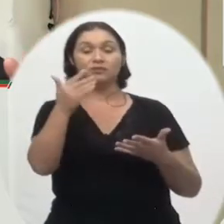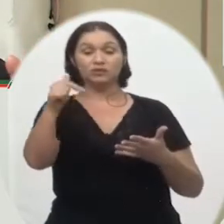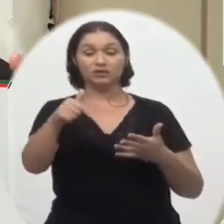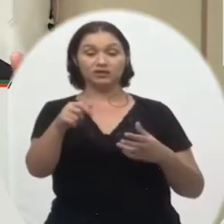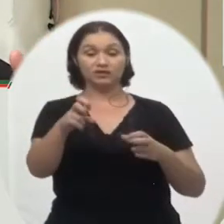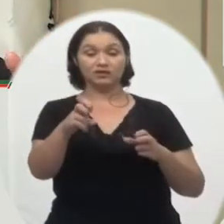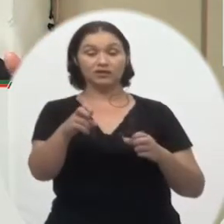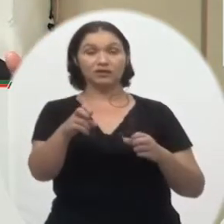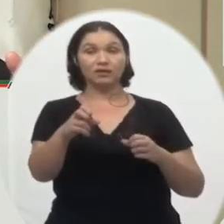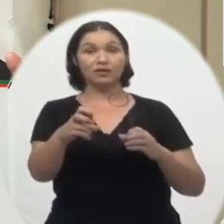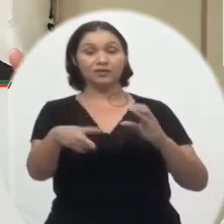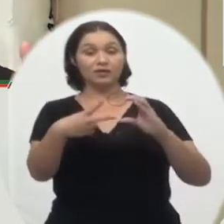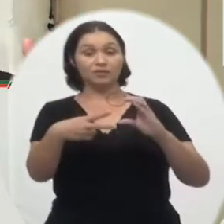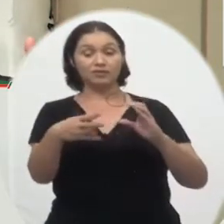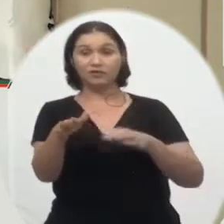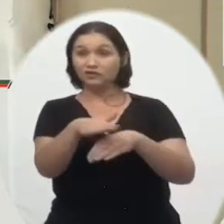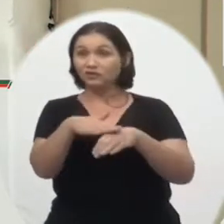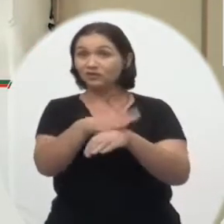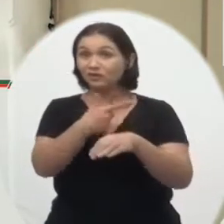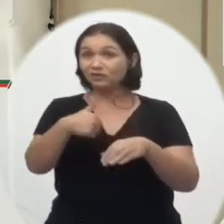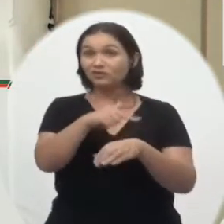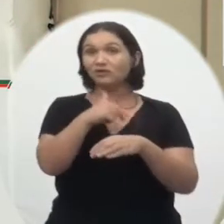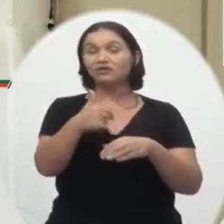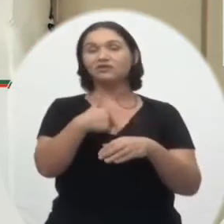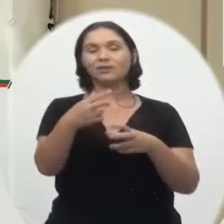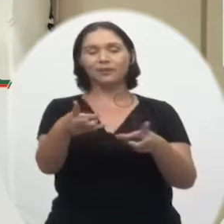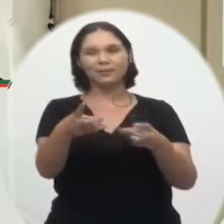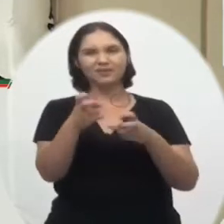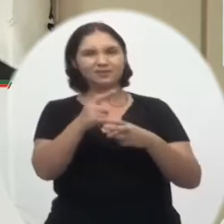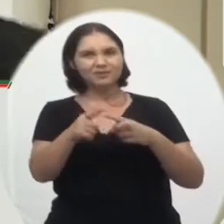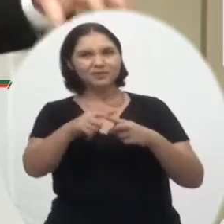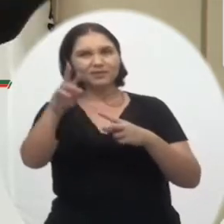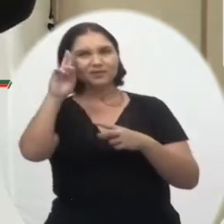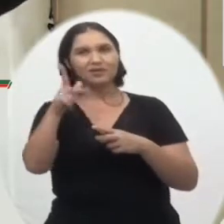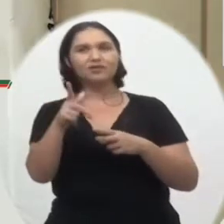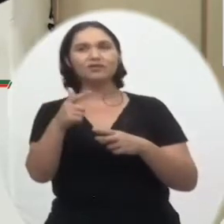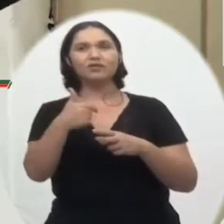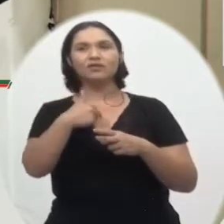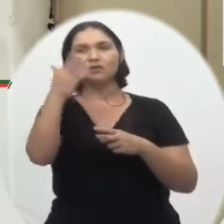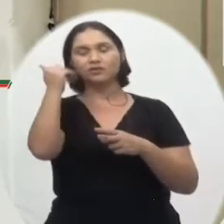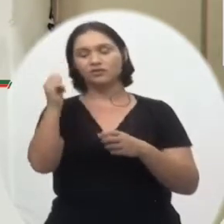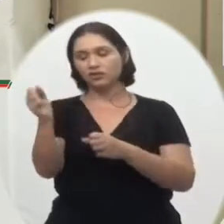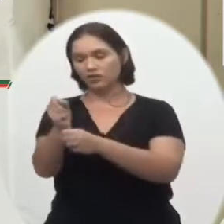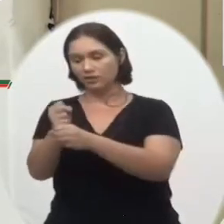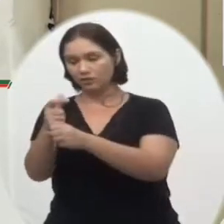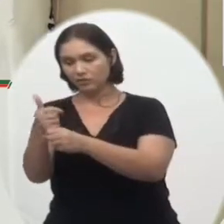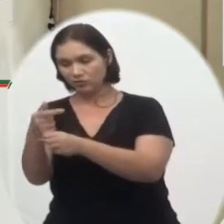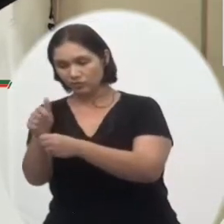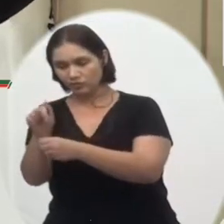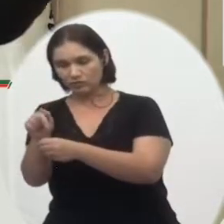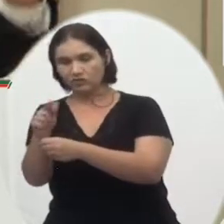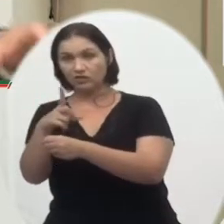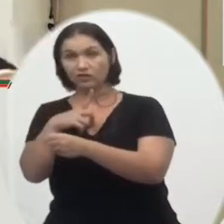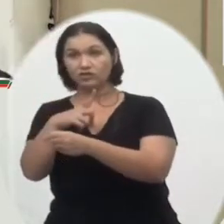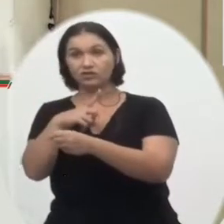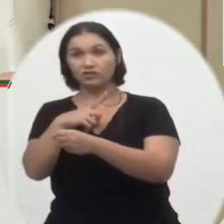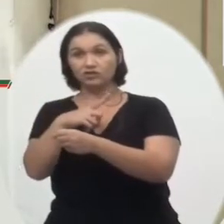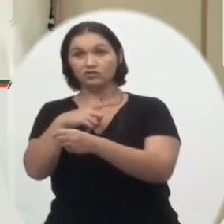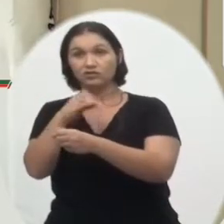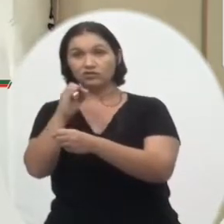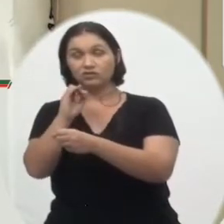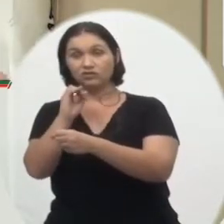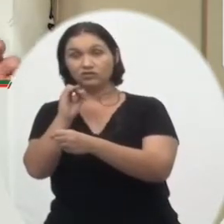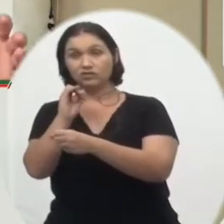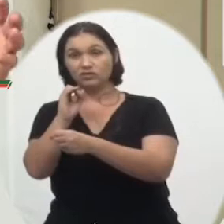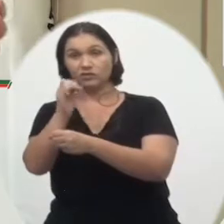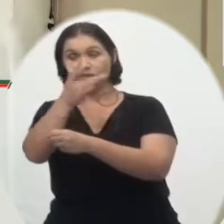para conversar conosco. Mas eu vejo agora muita solução. Aquela nossa fila que lá em 2017 tinha 8 mil consultas e agora estava em 36